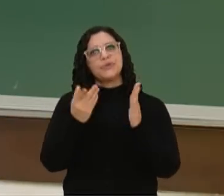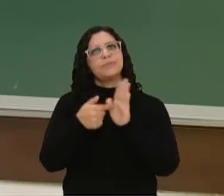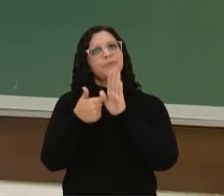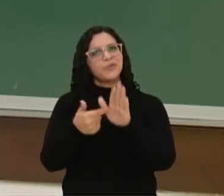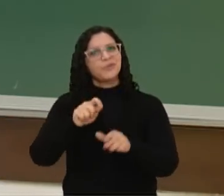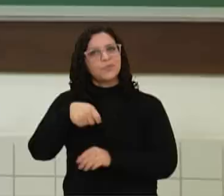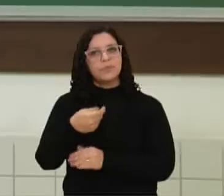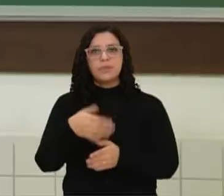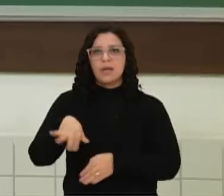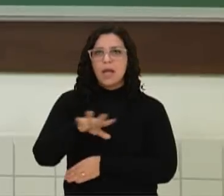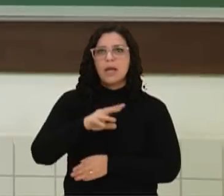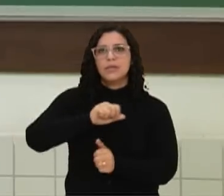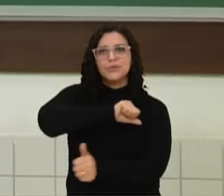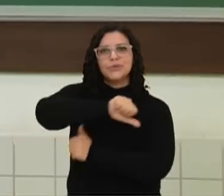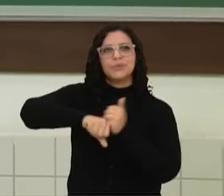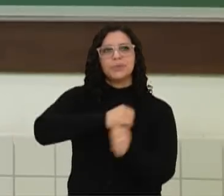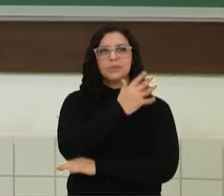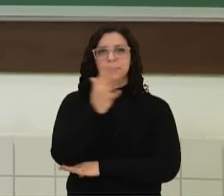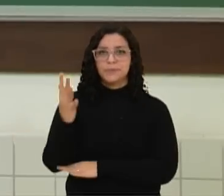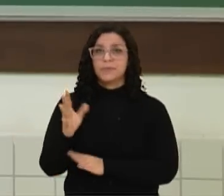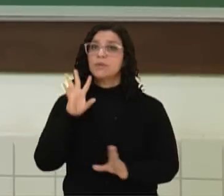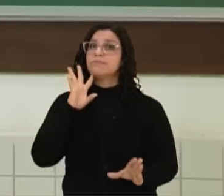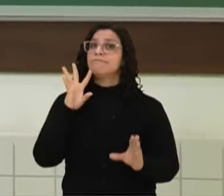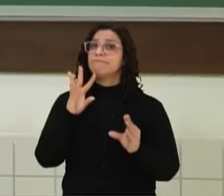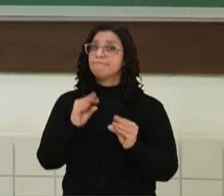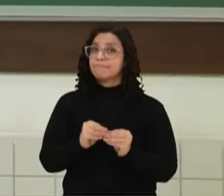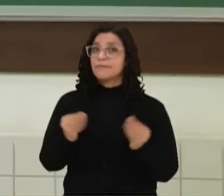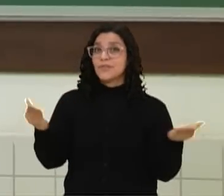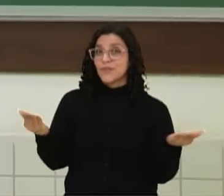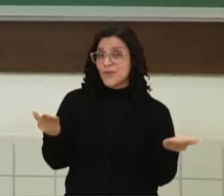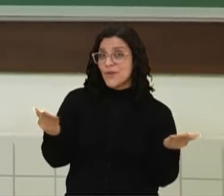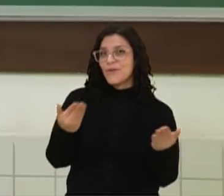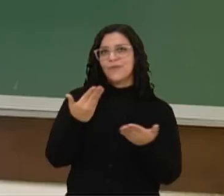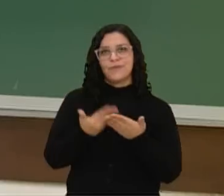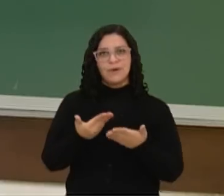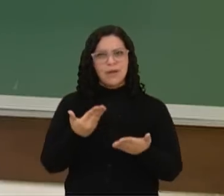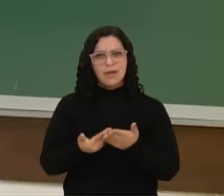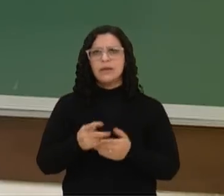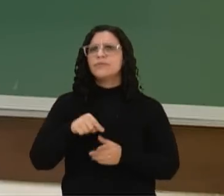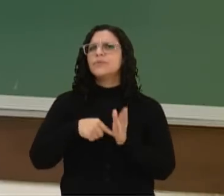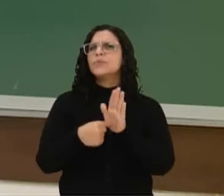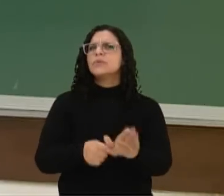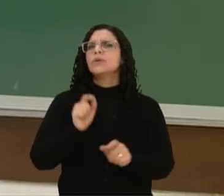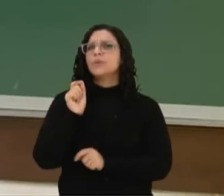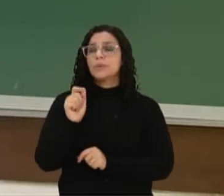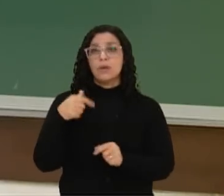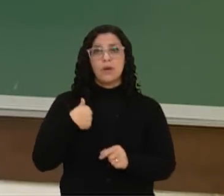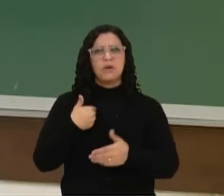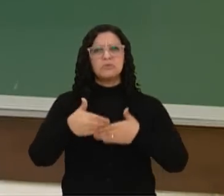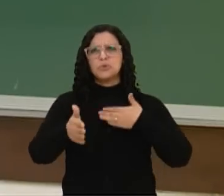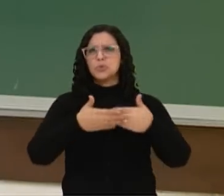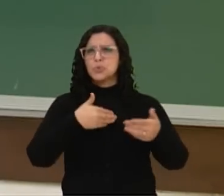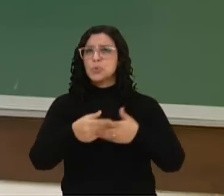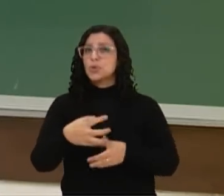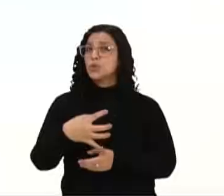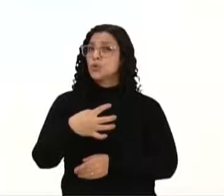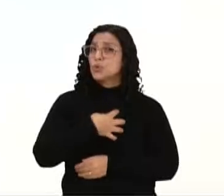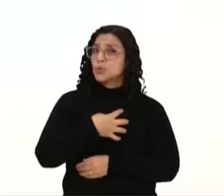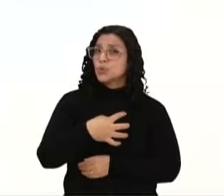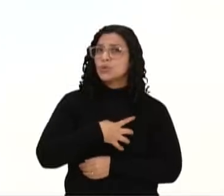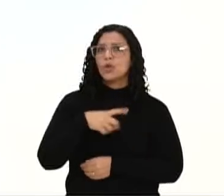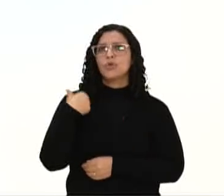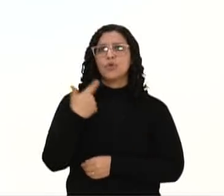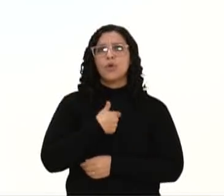em relação às mudanças na paisagem, certo? E aí, para concluir, o que eu trouxe ali? Independente da forma como